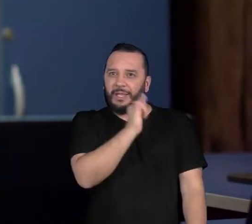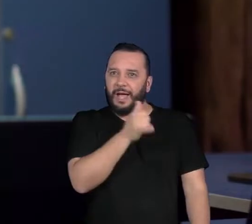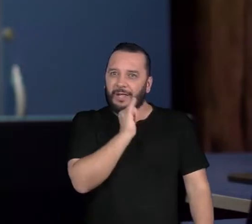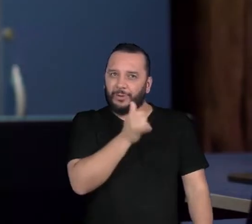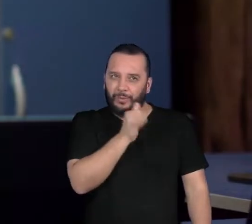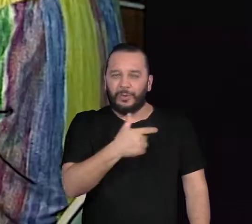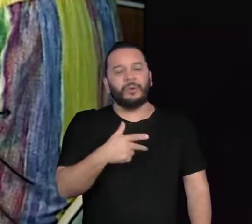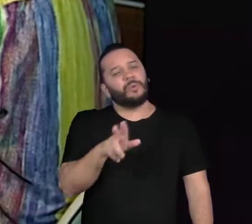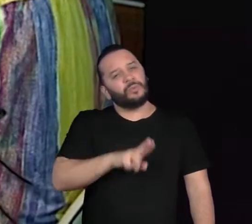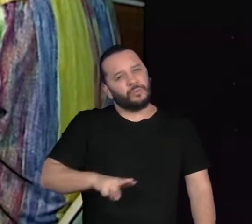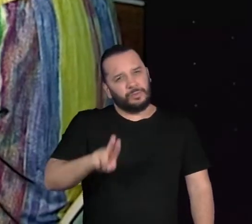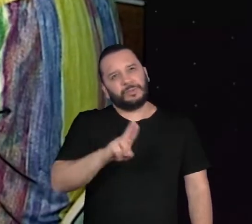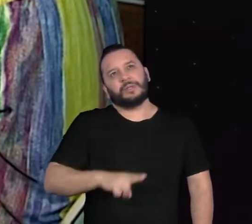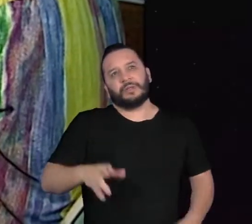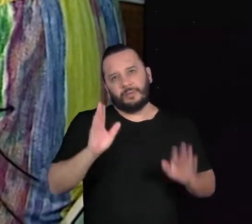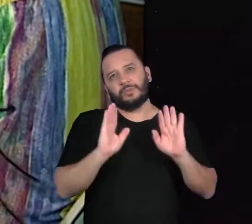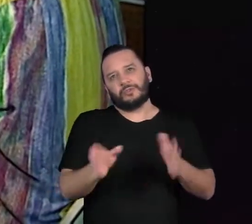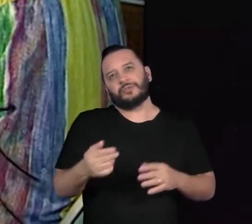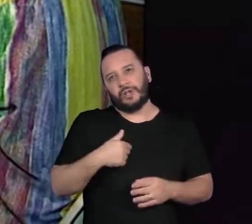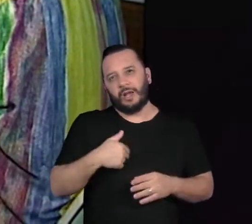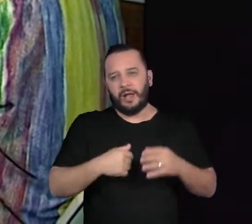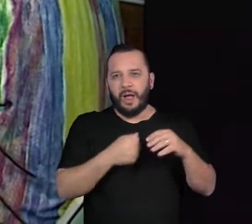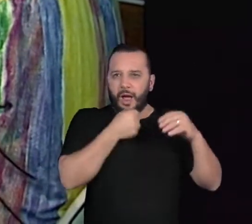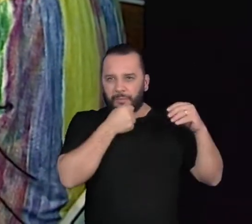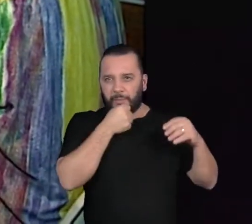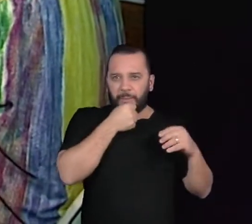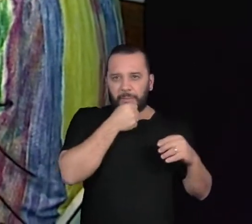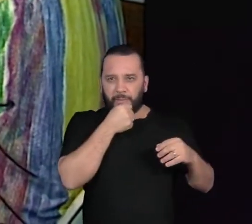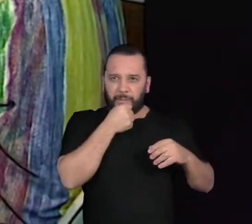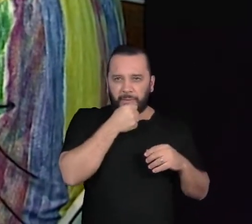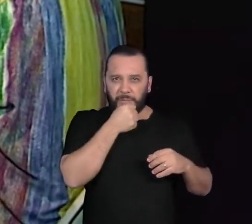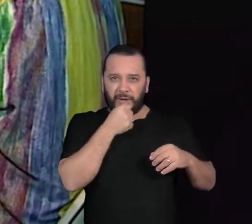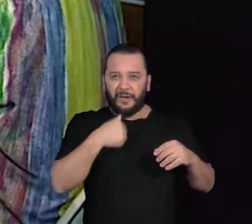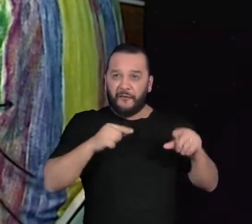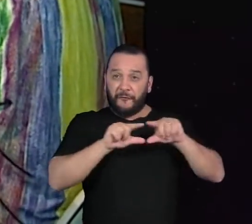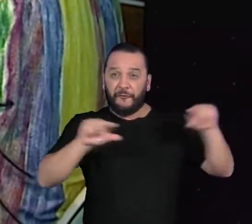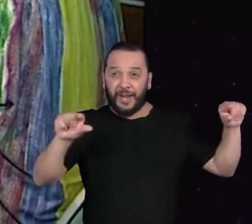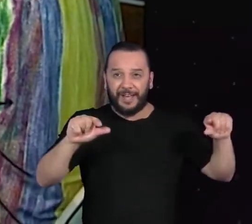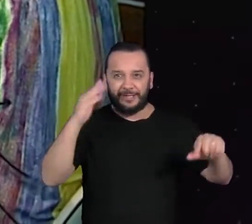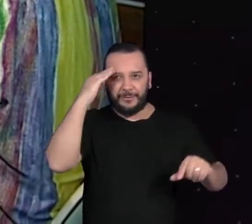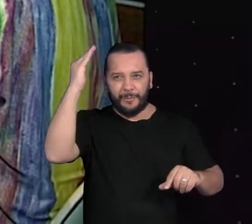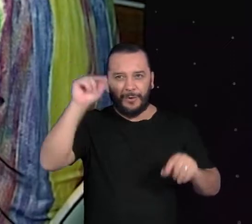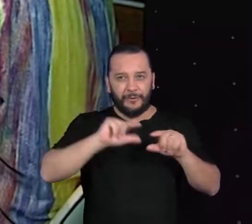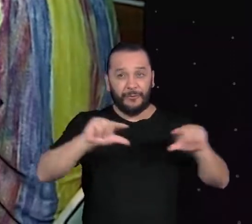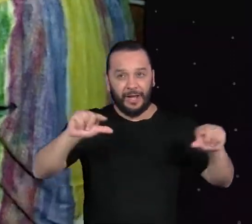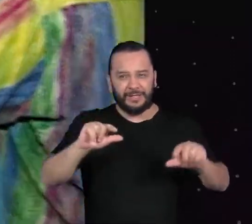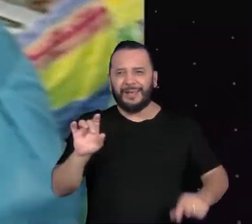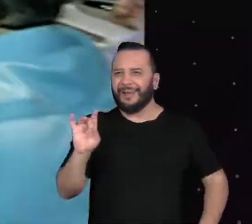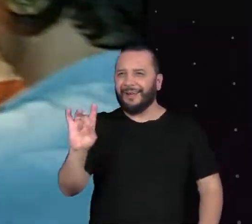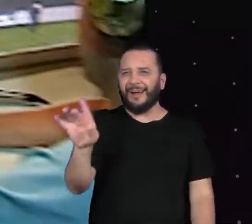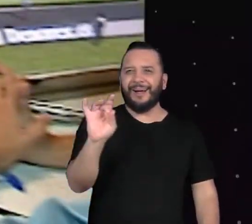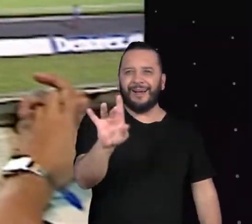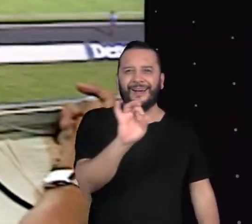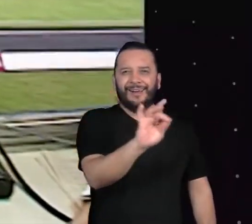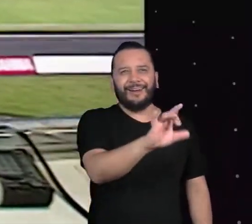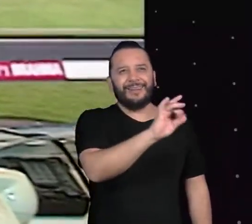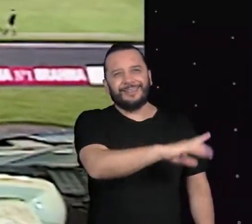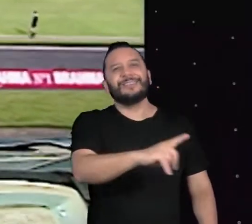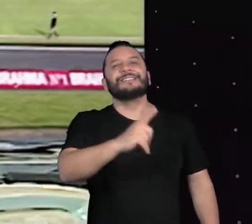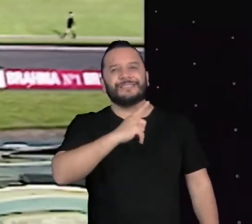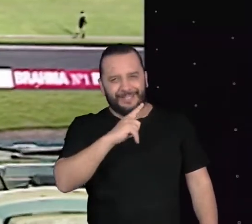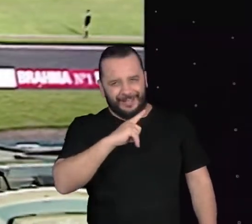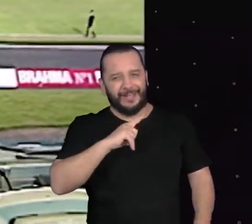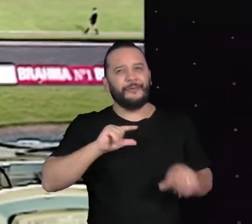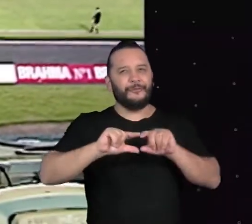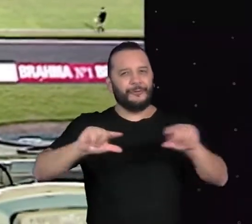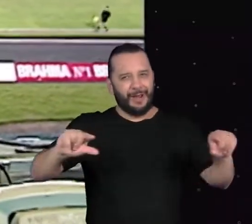costumamos usar em meio às transmissões esportivas. E cada narrador, cada profissional, ele tem